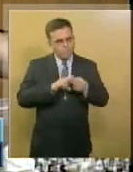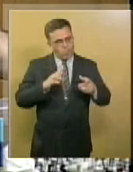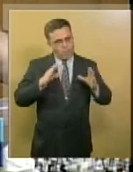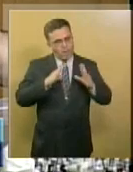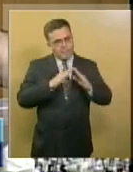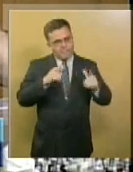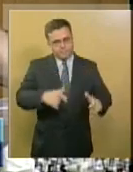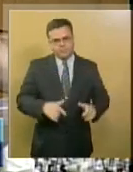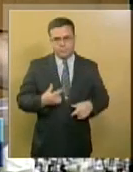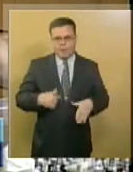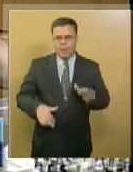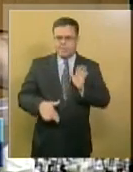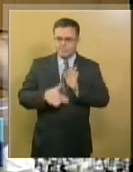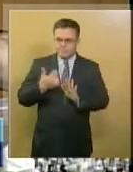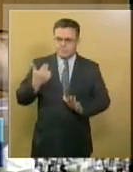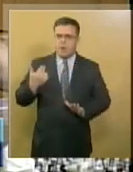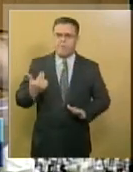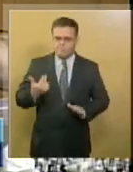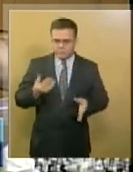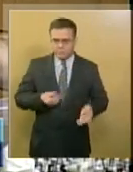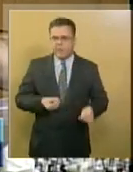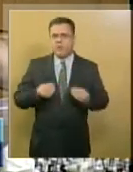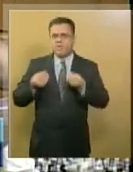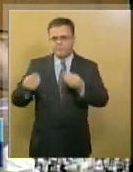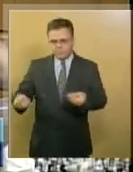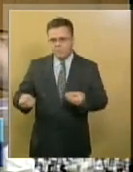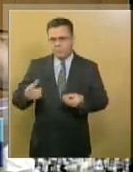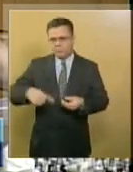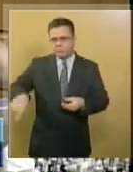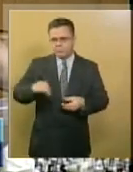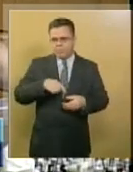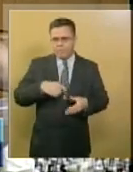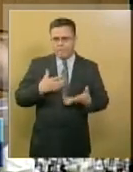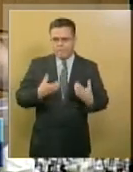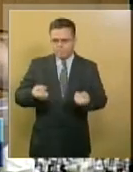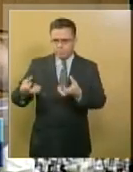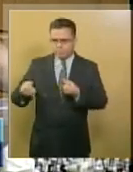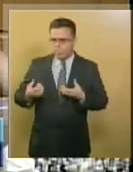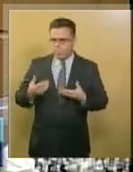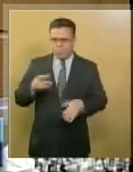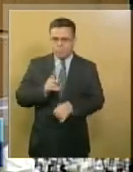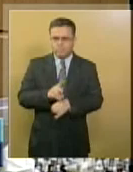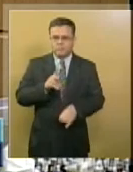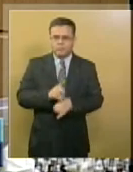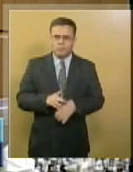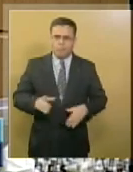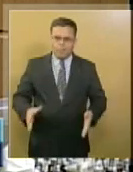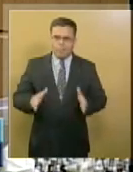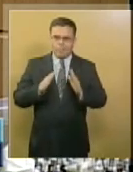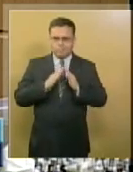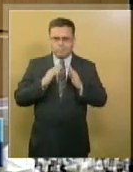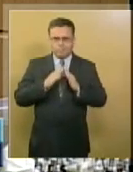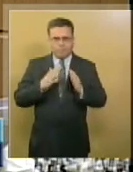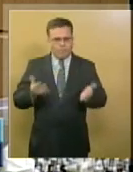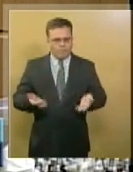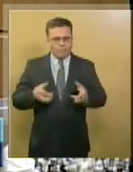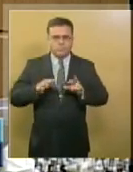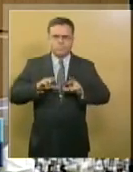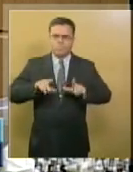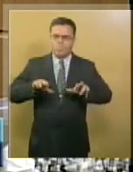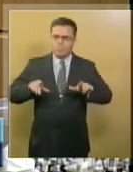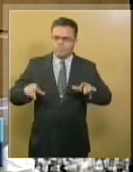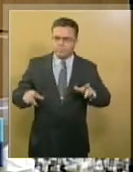defendo é a esterilização cirúrgica e a encaminhamento desses animais para adoção. Isso é feito com casas de passagem e com trabalho